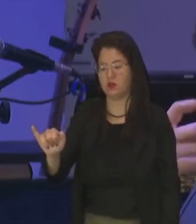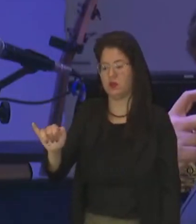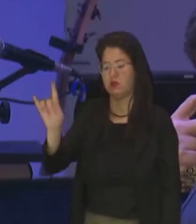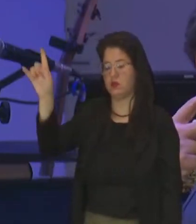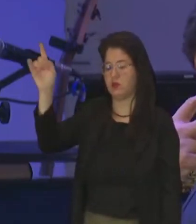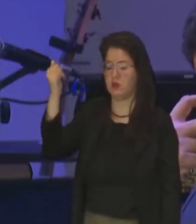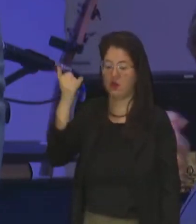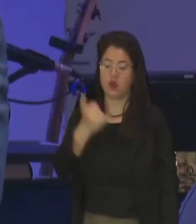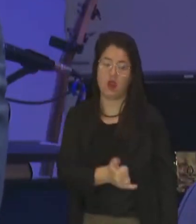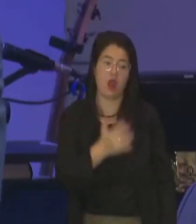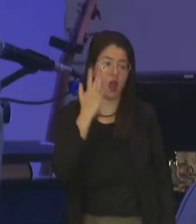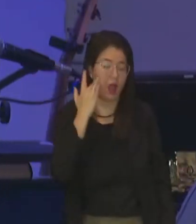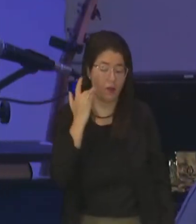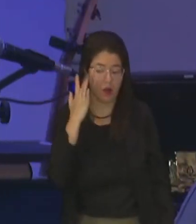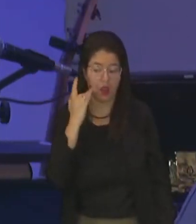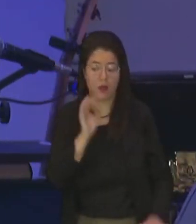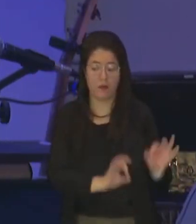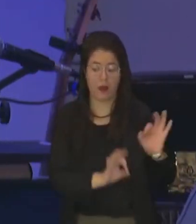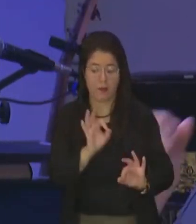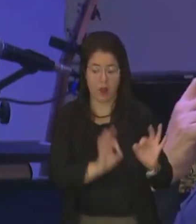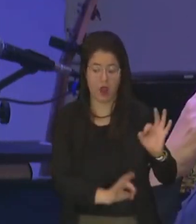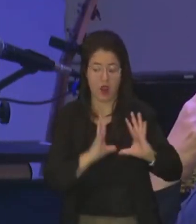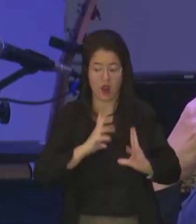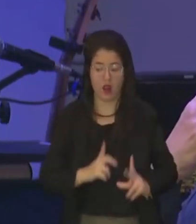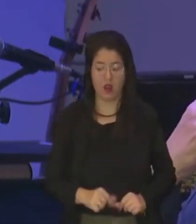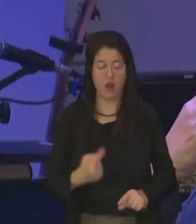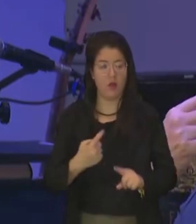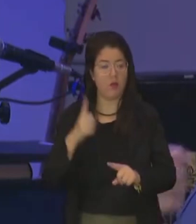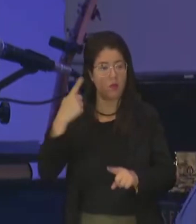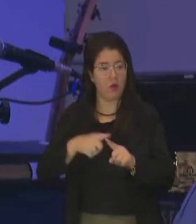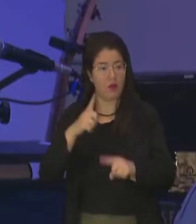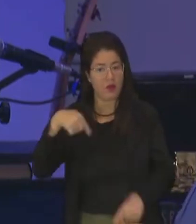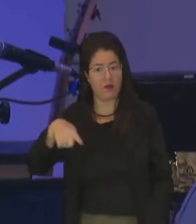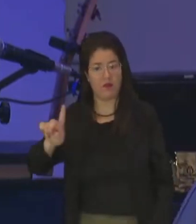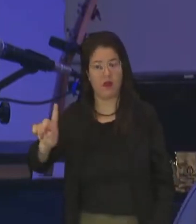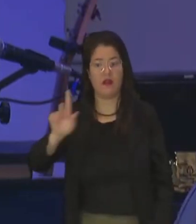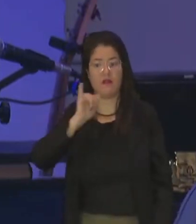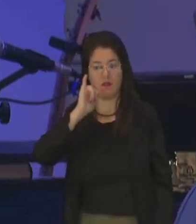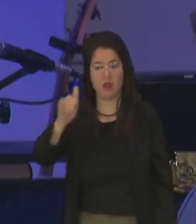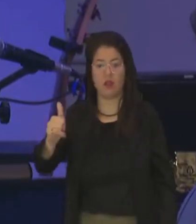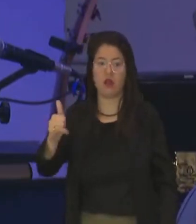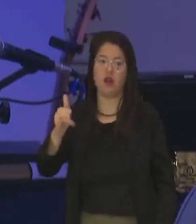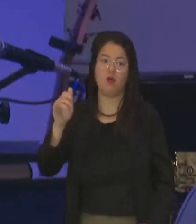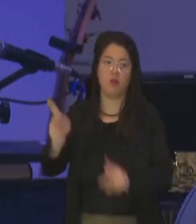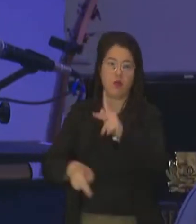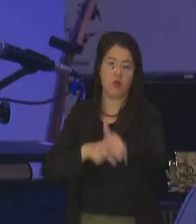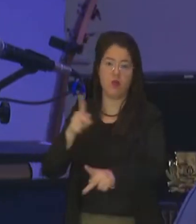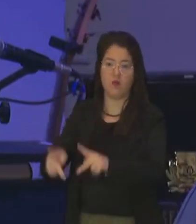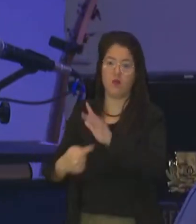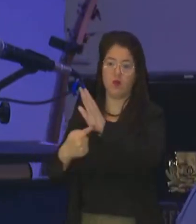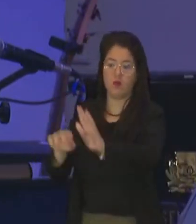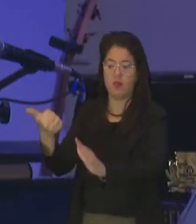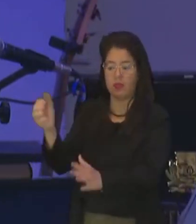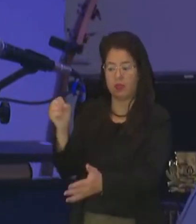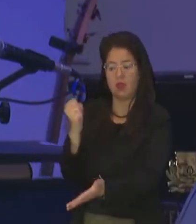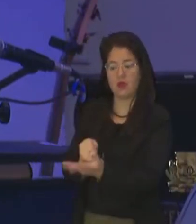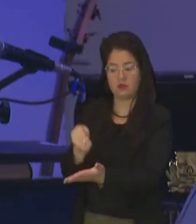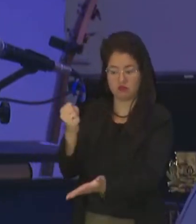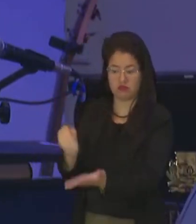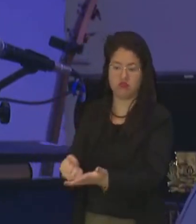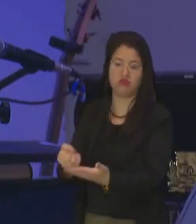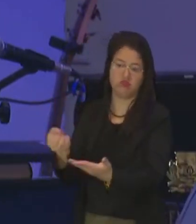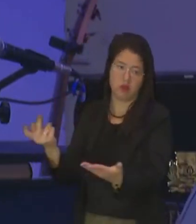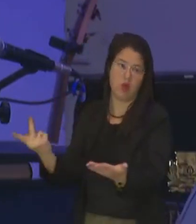se preparem, se purifiquem, que eu vou falar ao povo, e ele ia dar os 10 mandamentos, e de fato ele fez, e